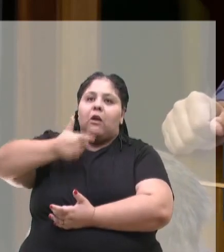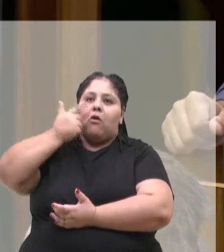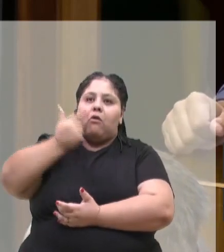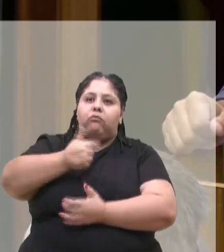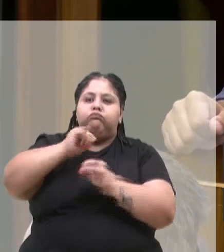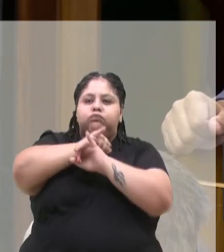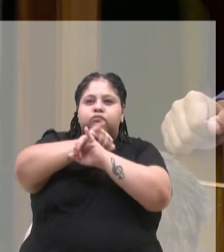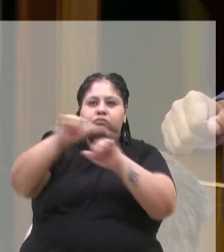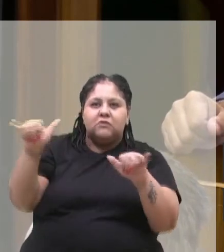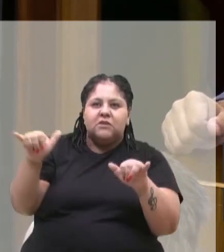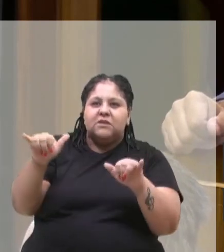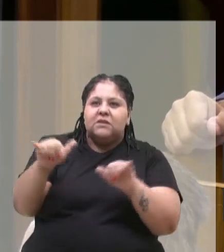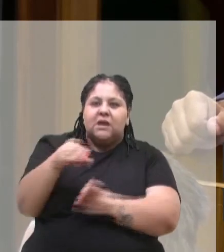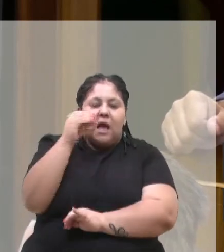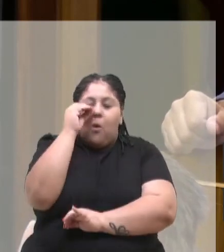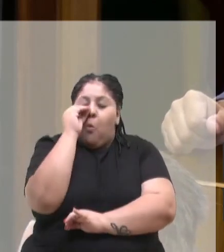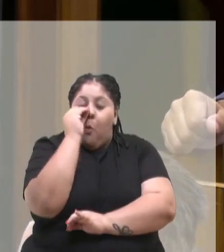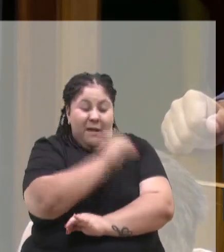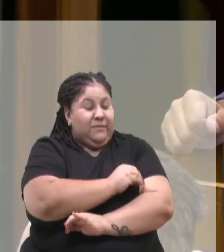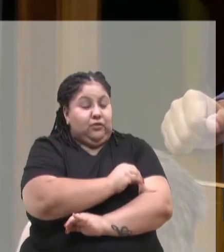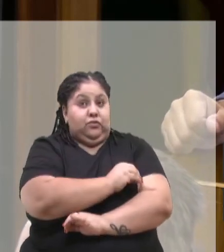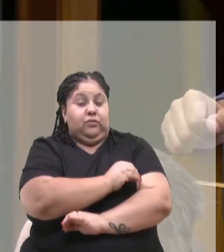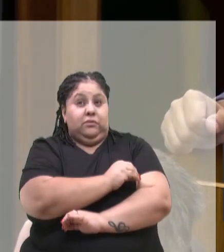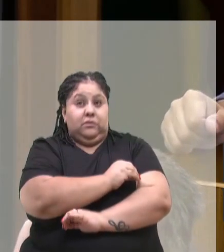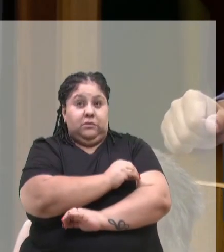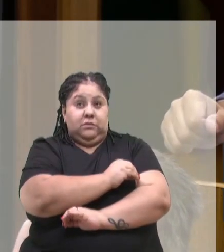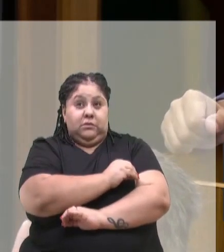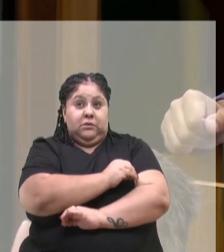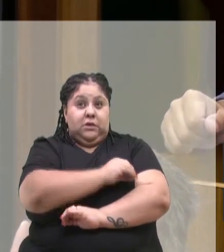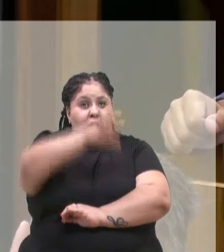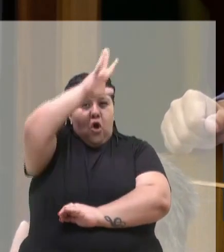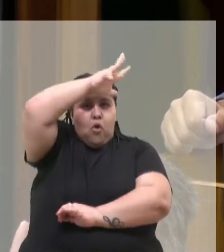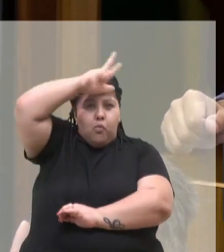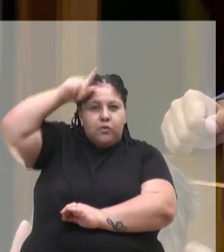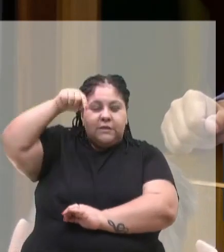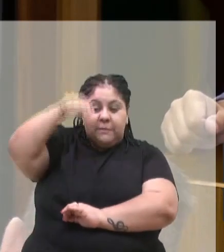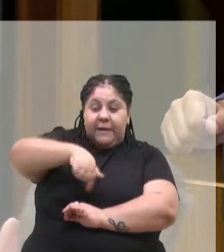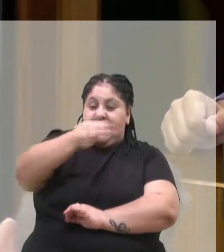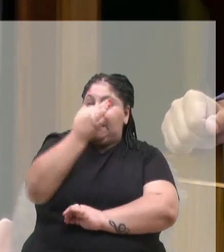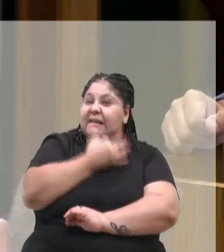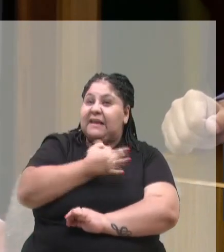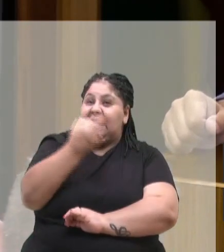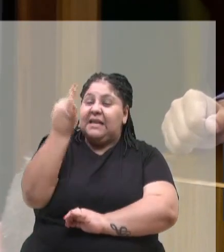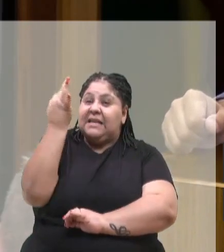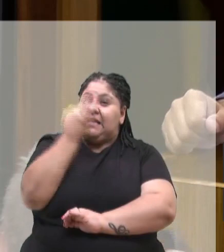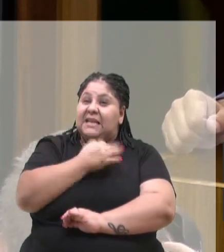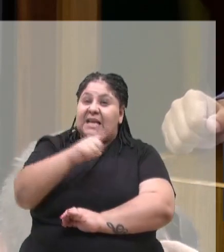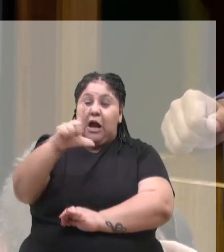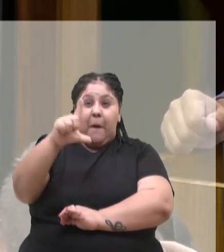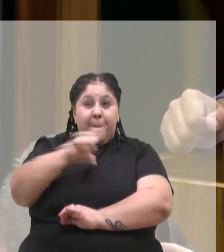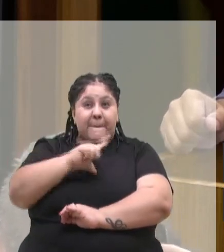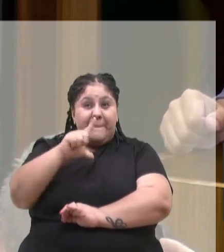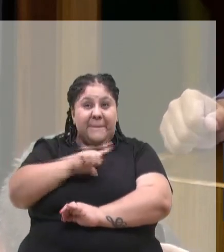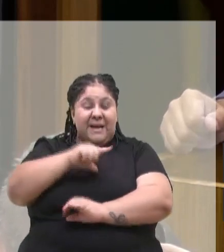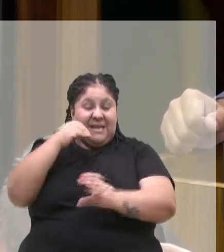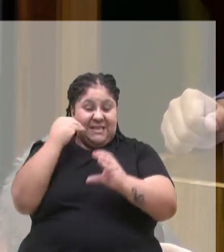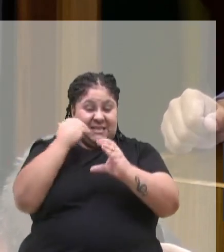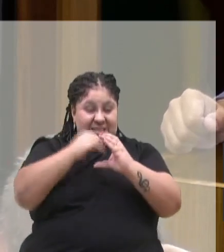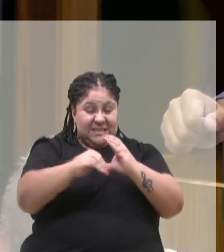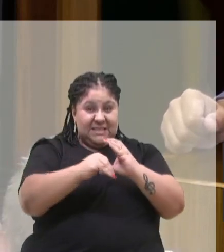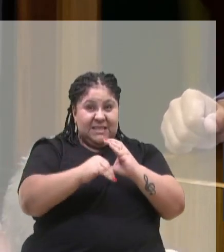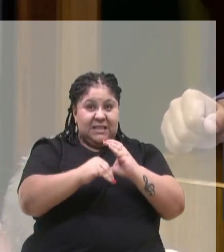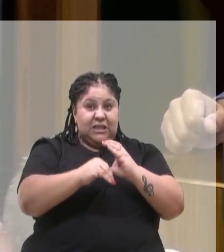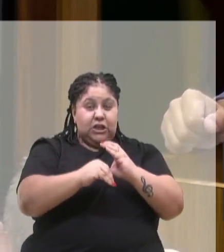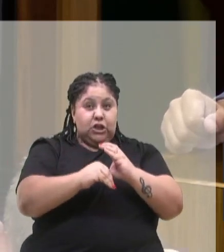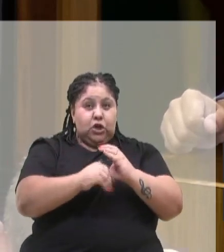dados. É um absurdo que o município de Caxias do Sul despenda mais recurso comprando